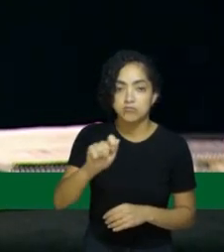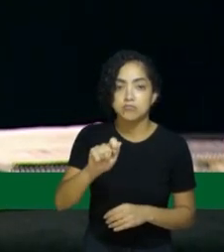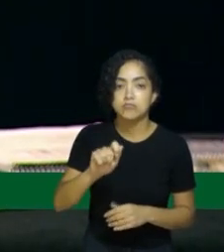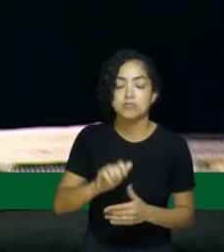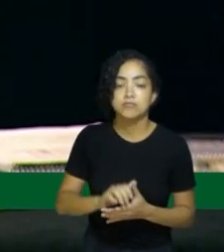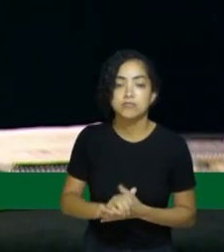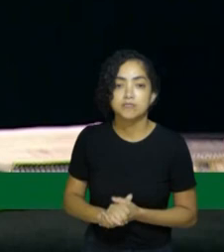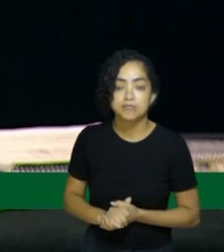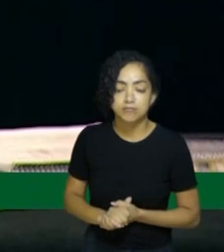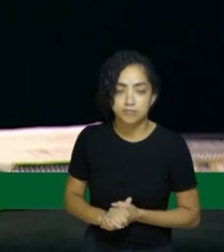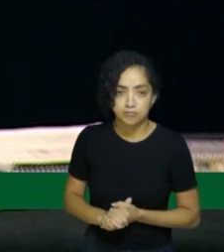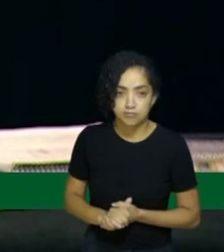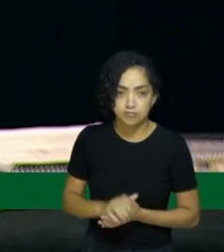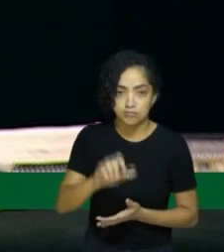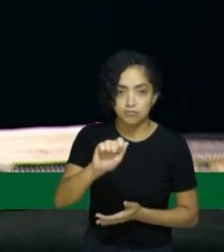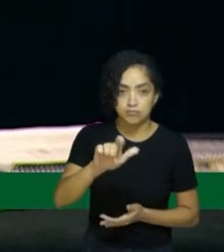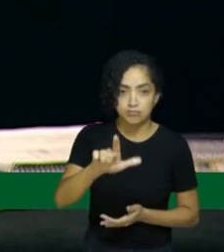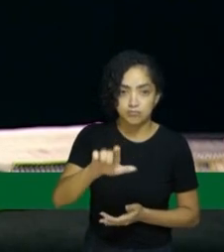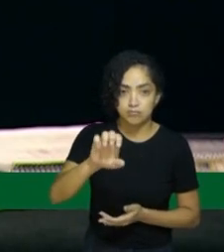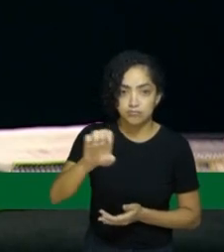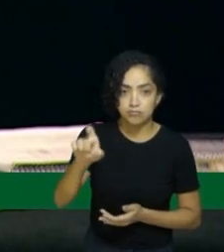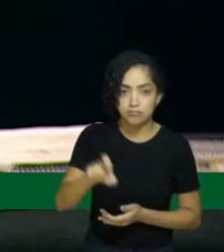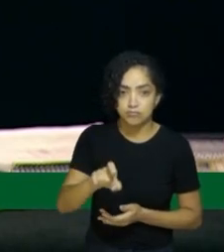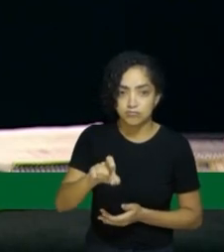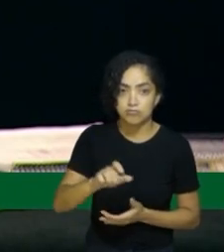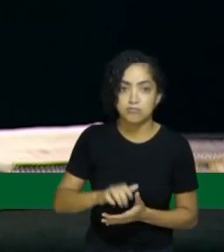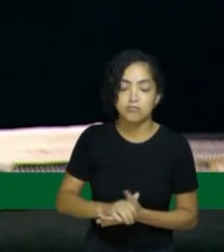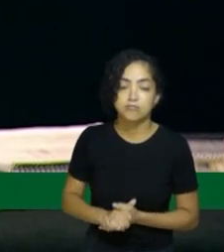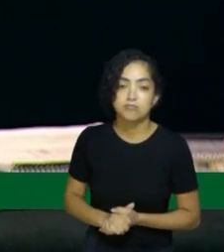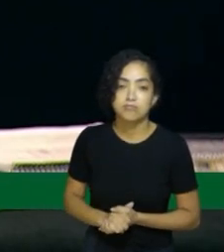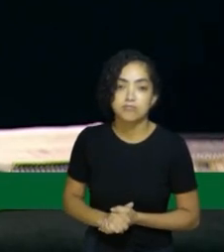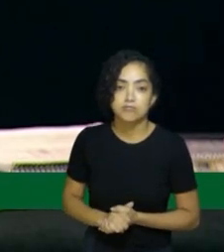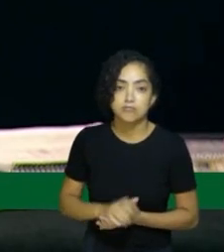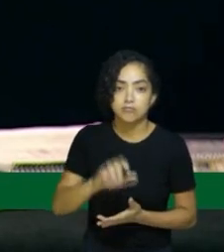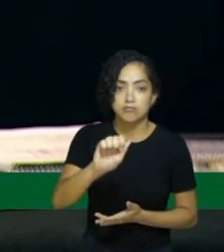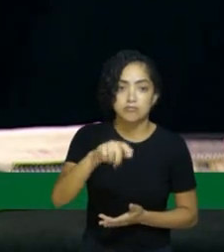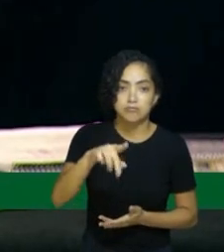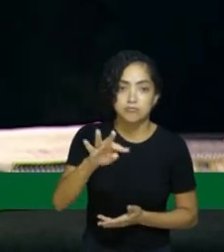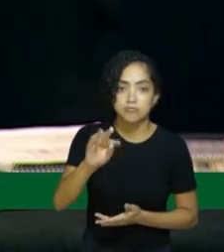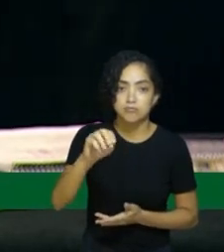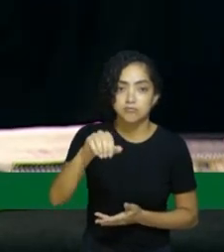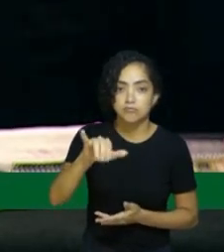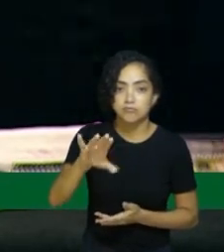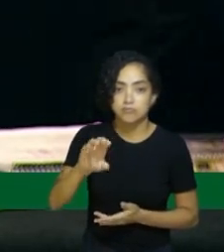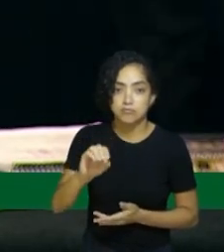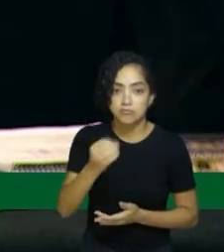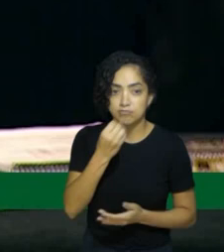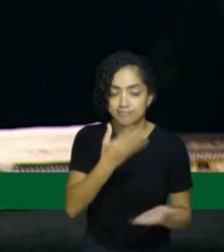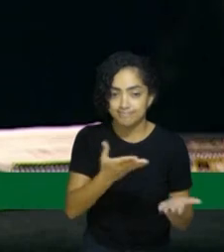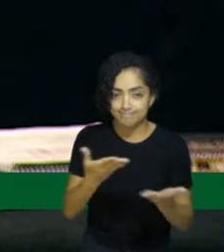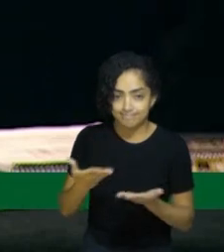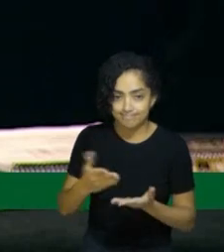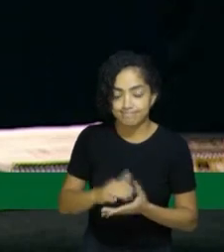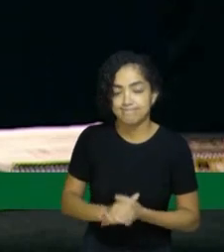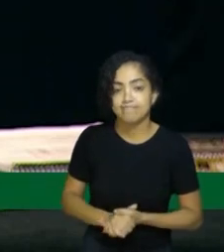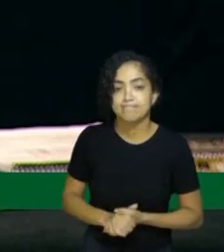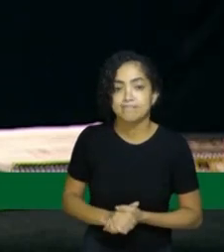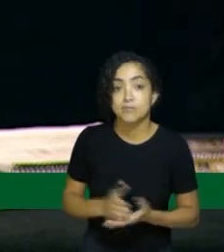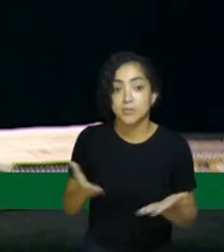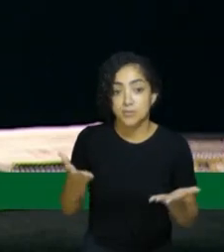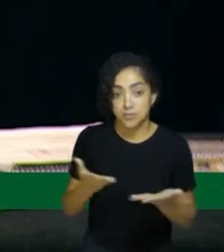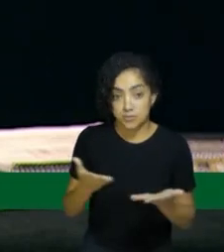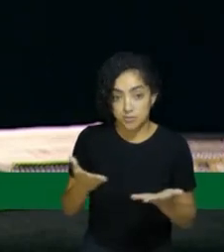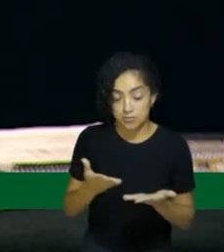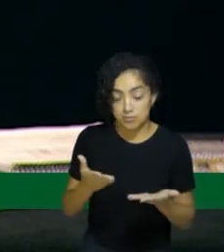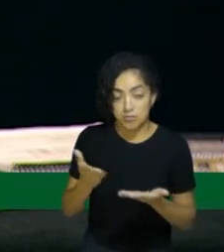Blumenau Alex con Alex con Antônio Martins sejam todos bem-vindos agora vamos